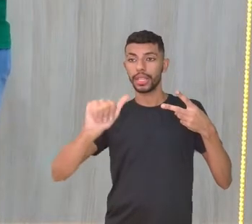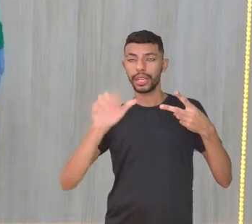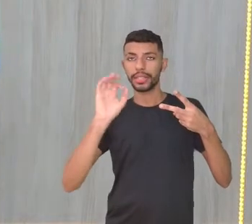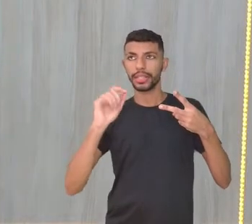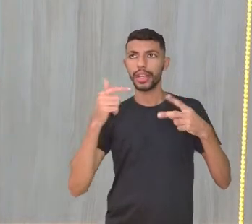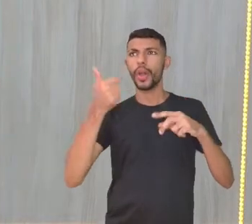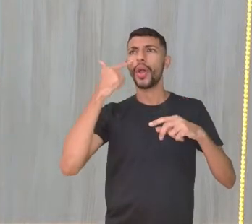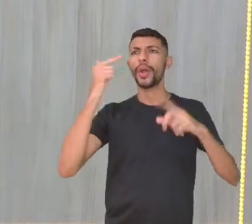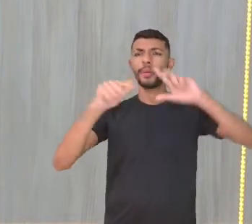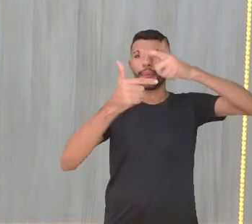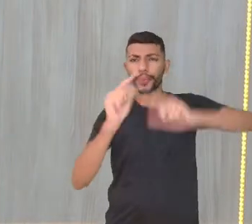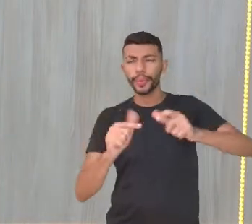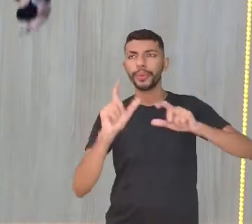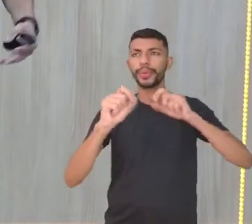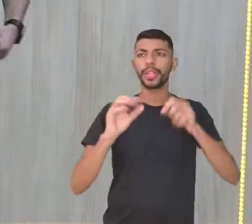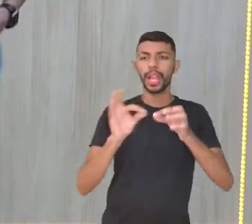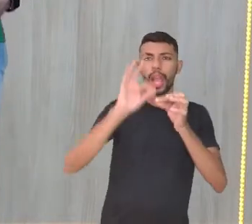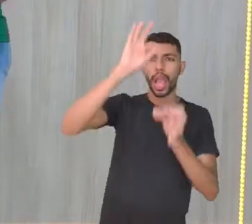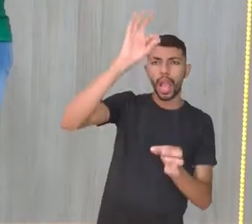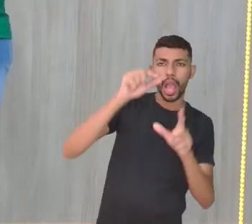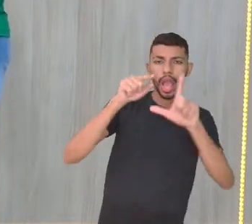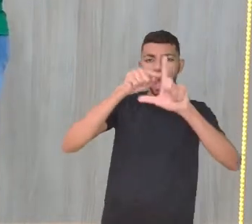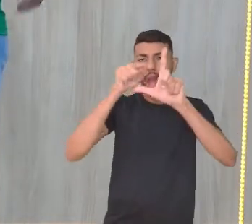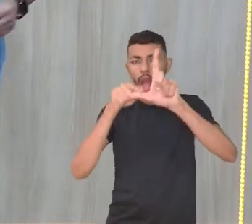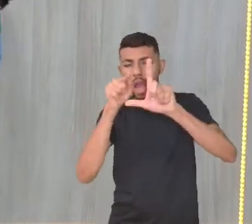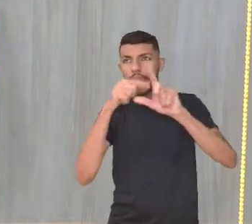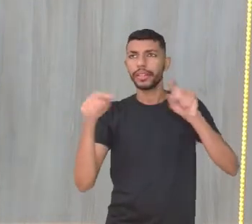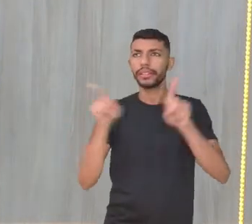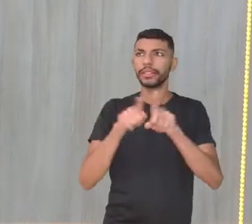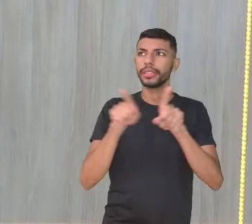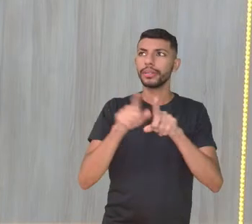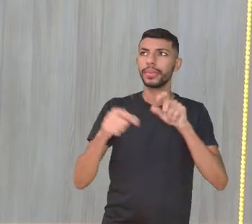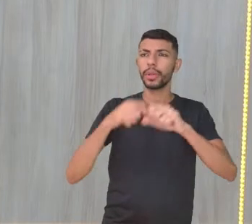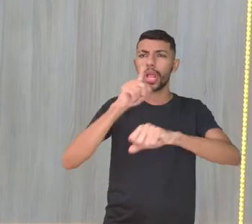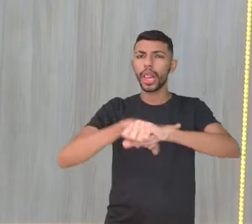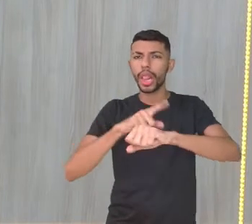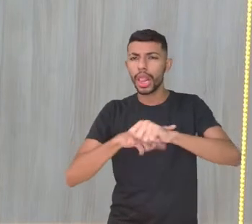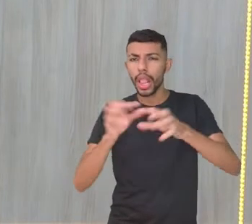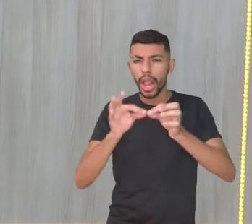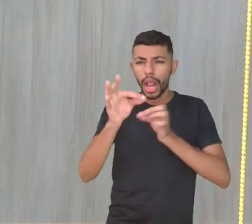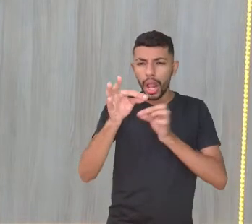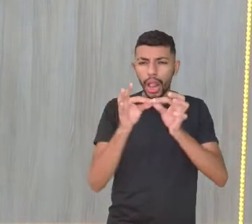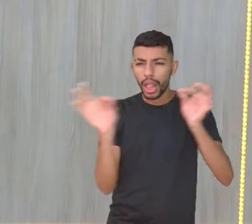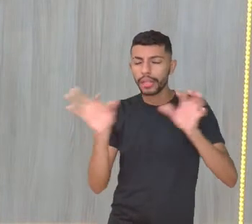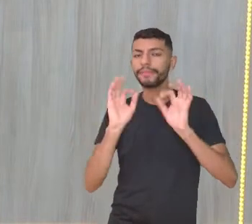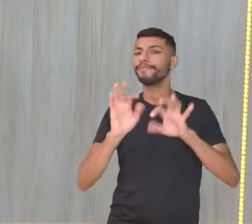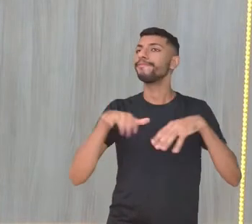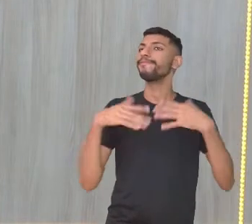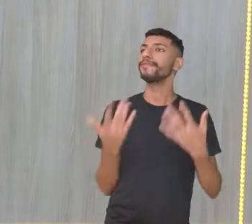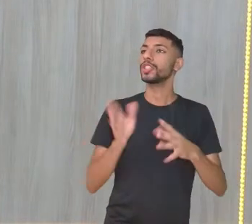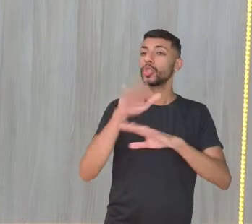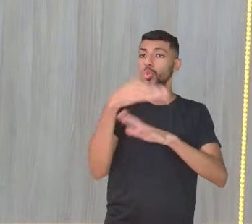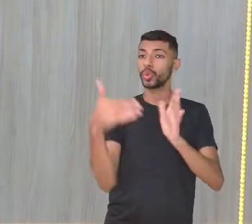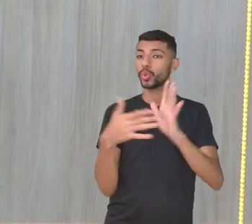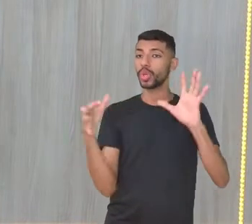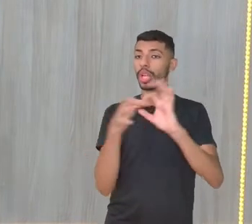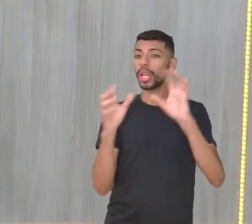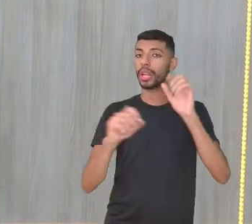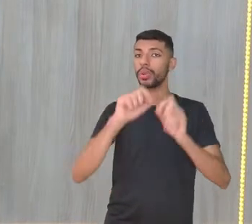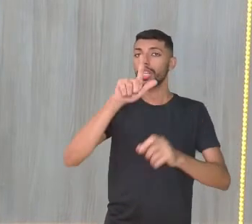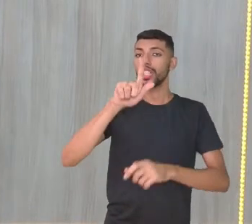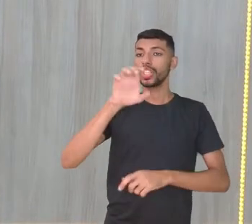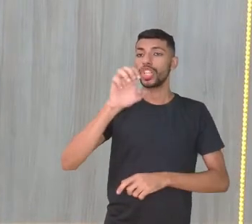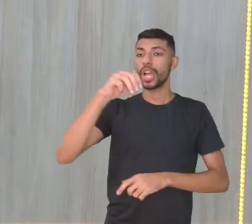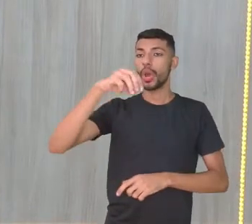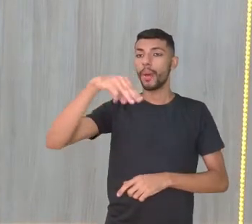os comprimentos, você já estudou as grandezas de tempo, certo? Tudo isso está dentro de